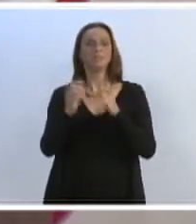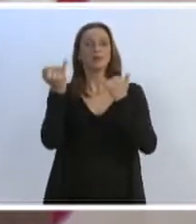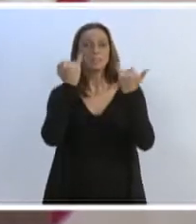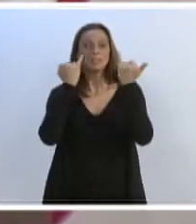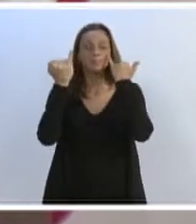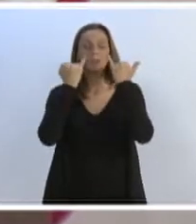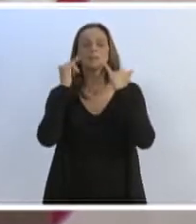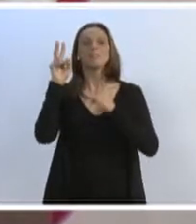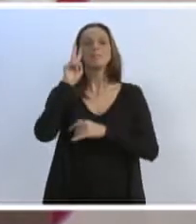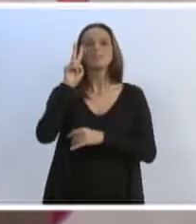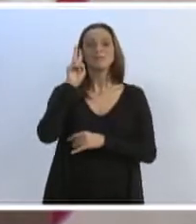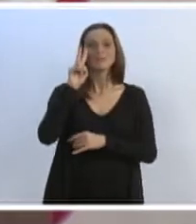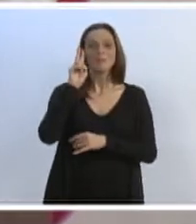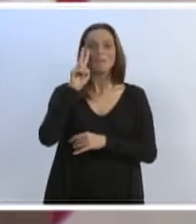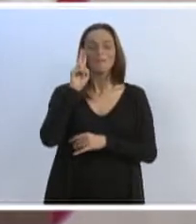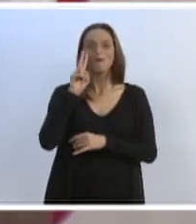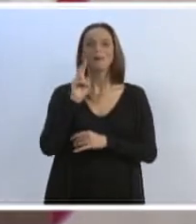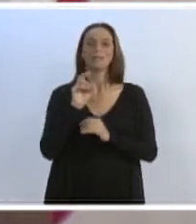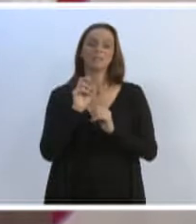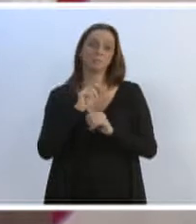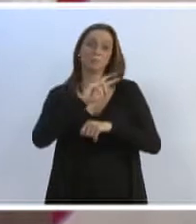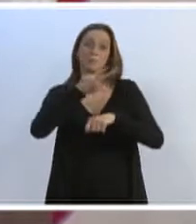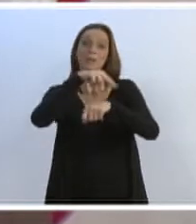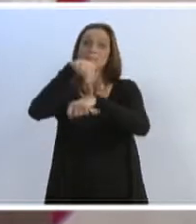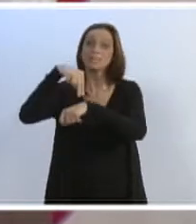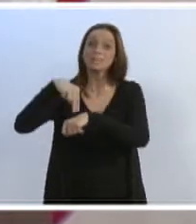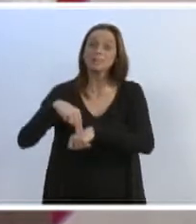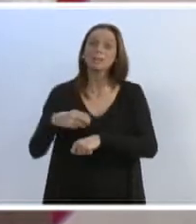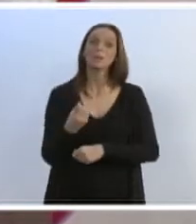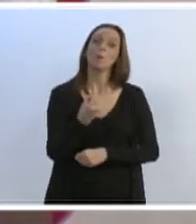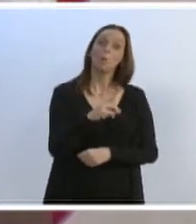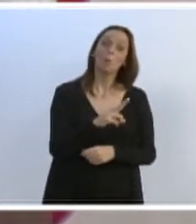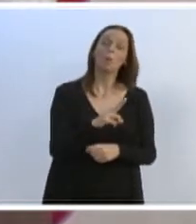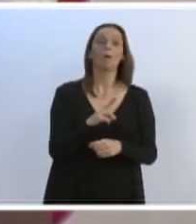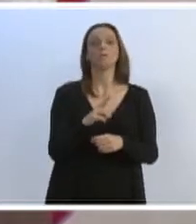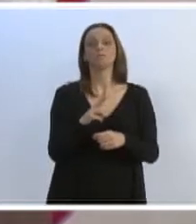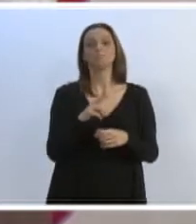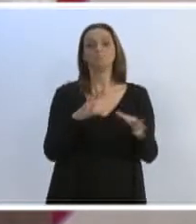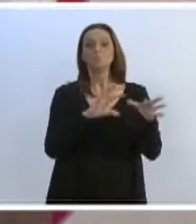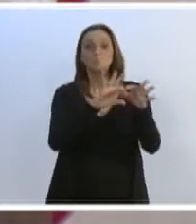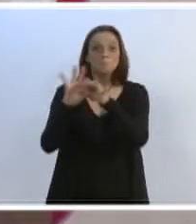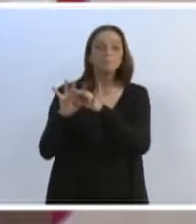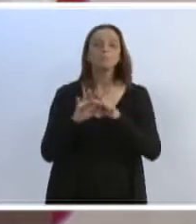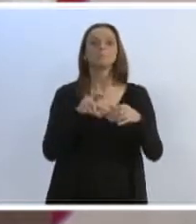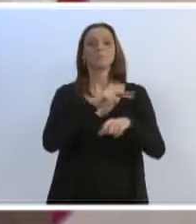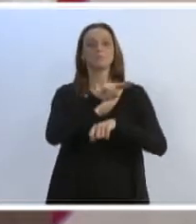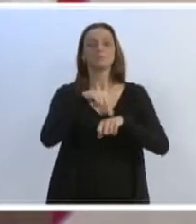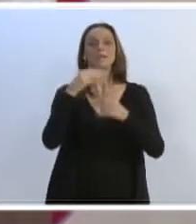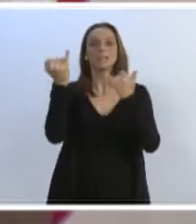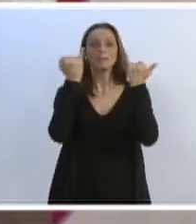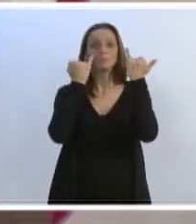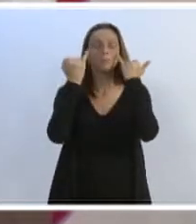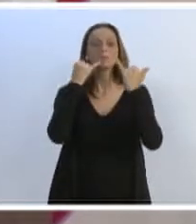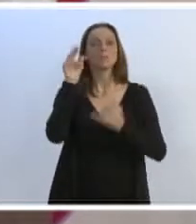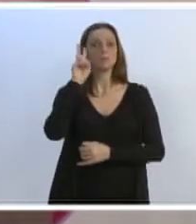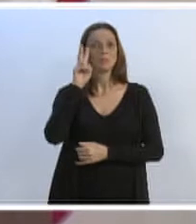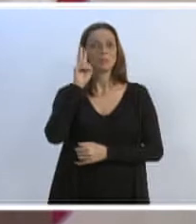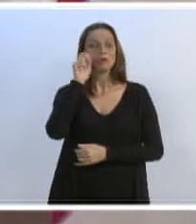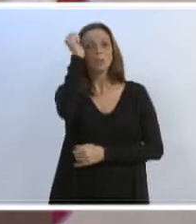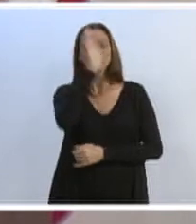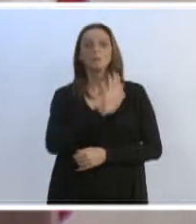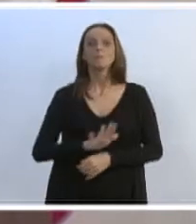próprios índios Guarani, que habitavam aqui a nossa região, tinham, né, quando